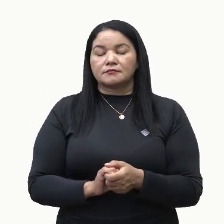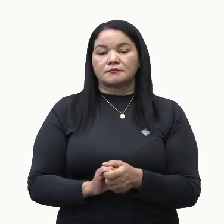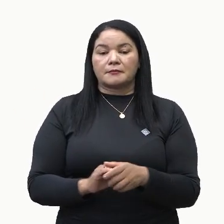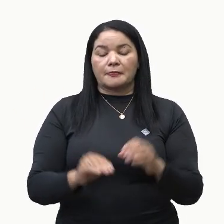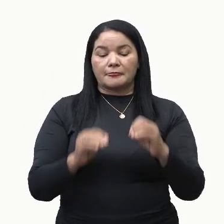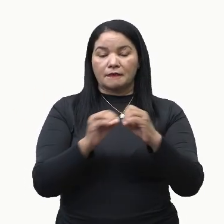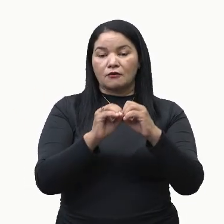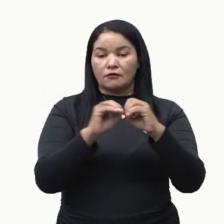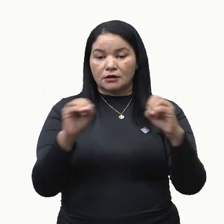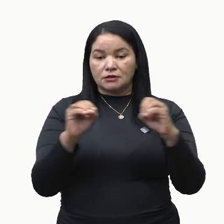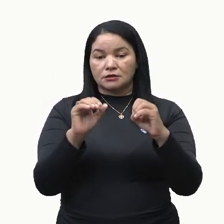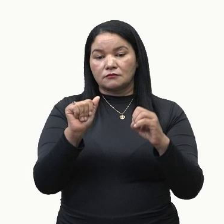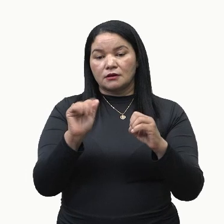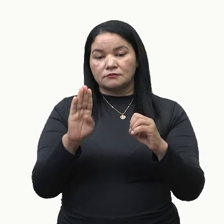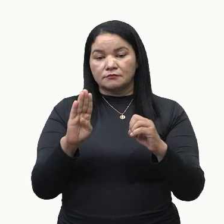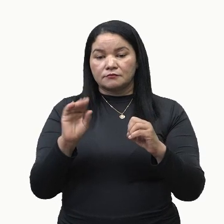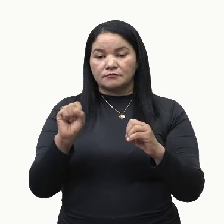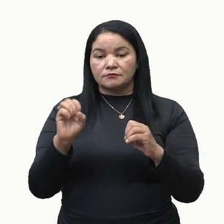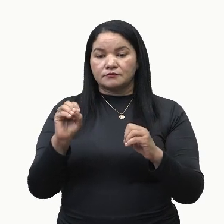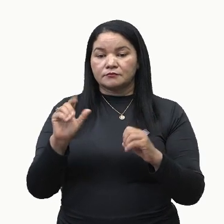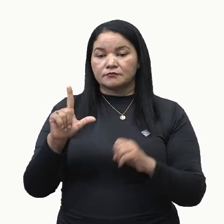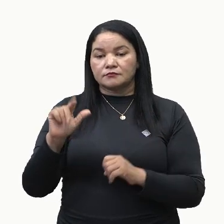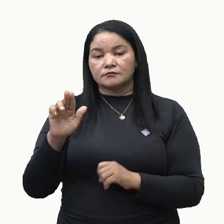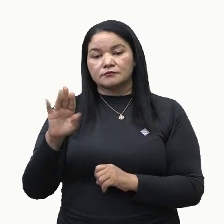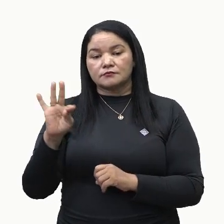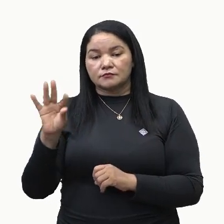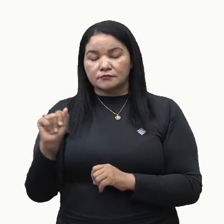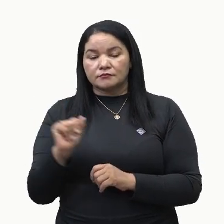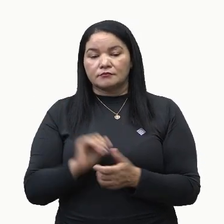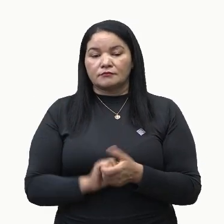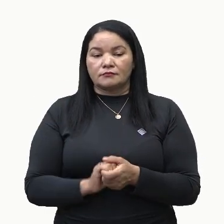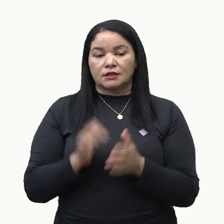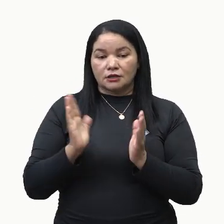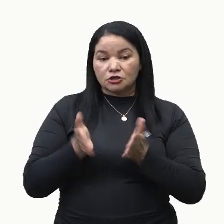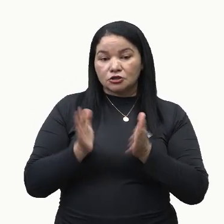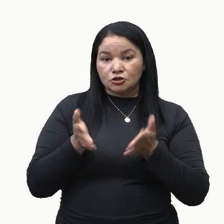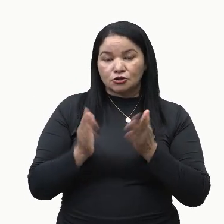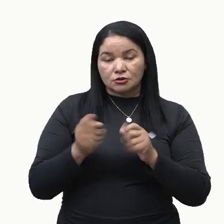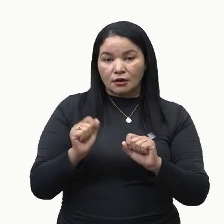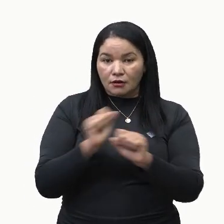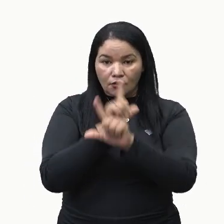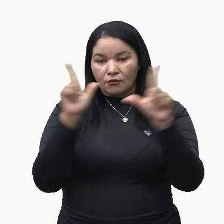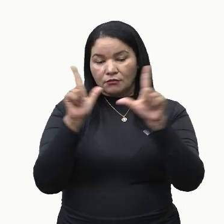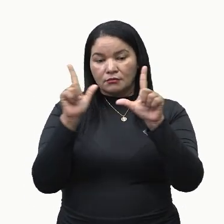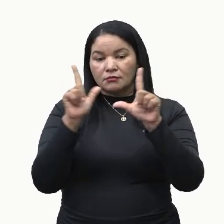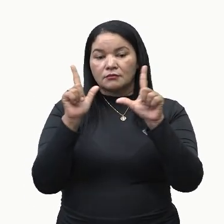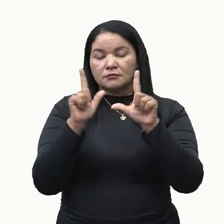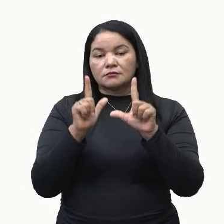absoluta. Quando eu digo assim, ó, já acordamos,